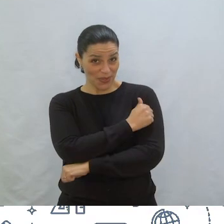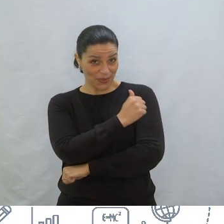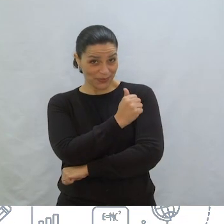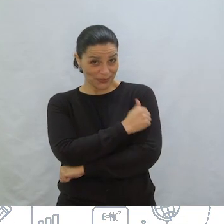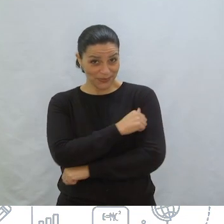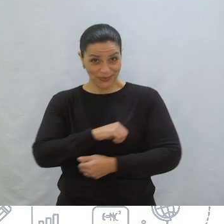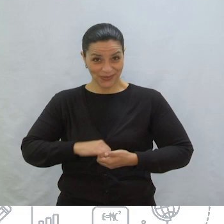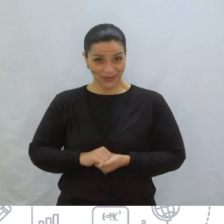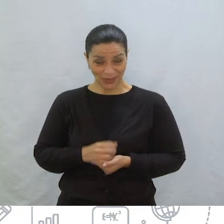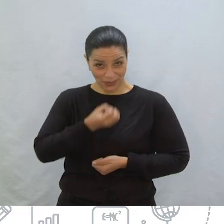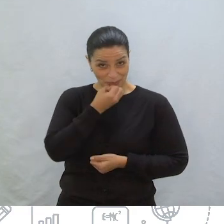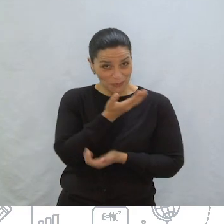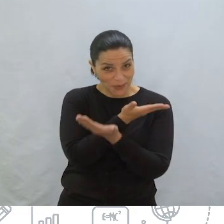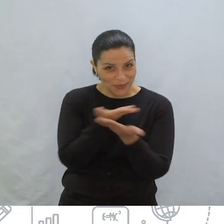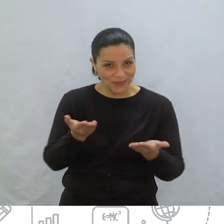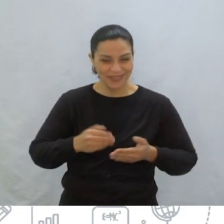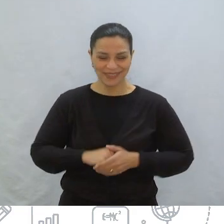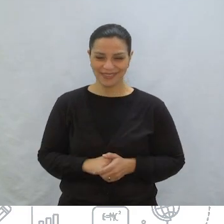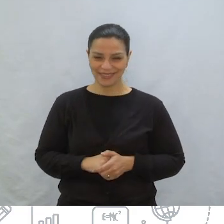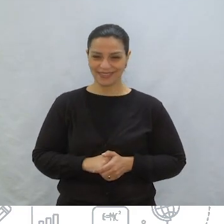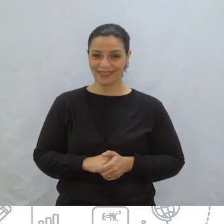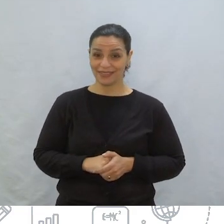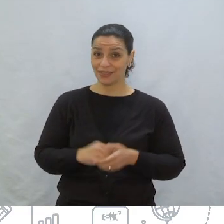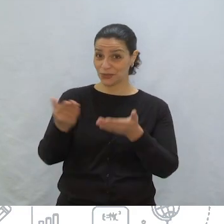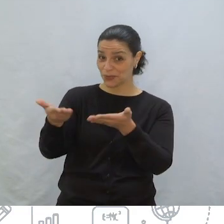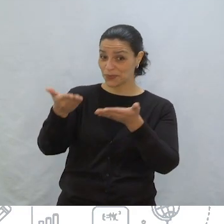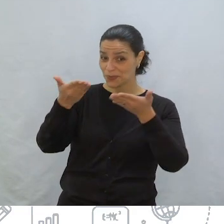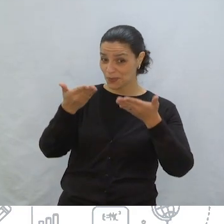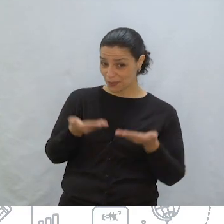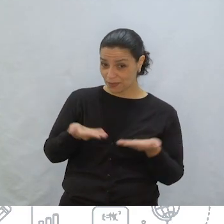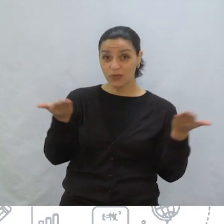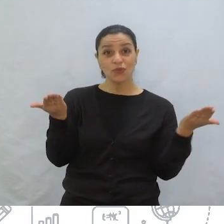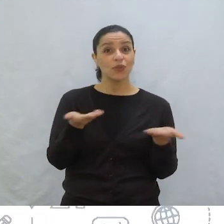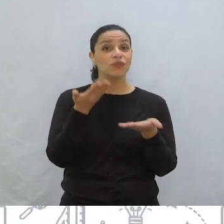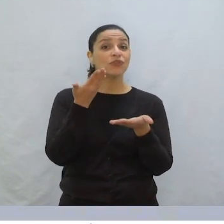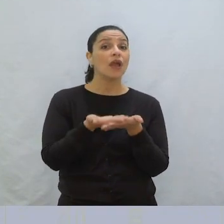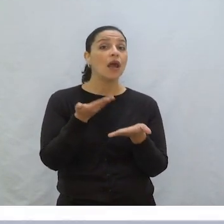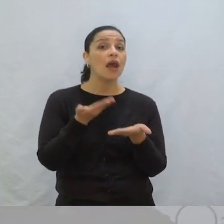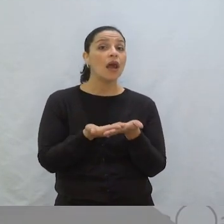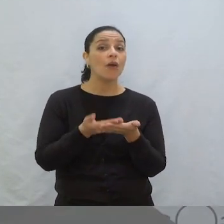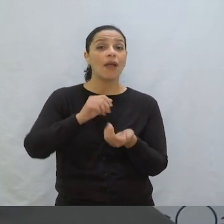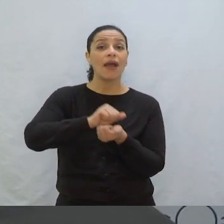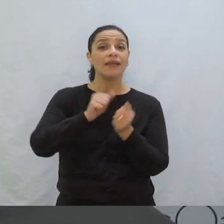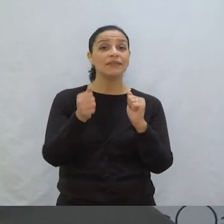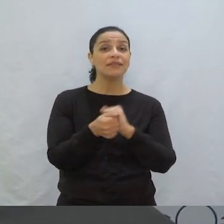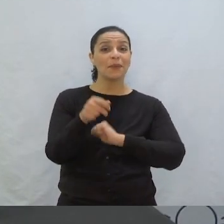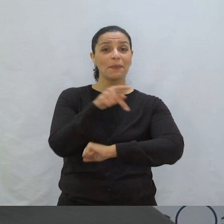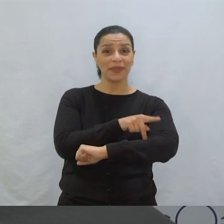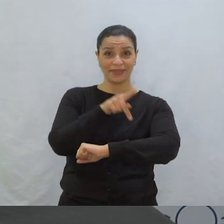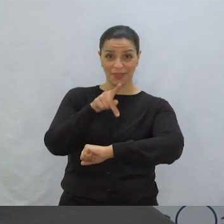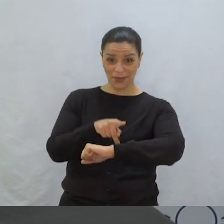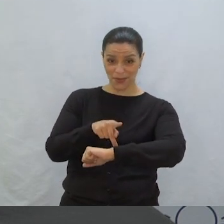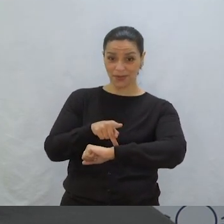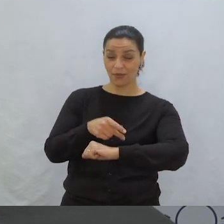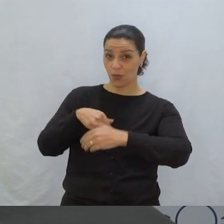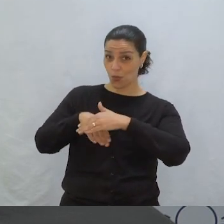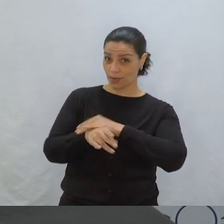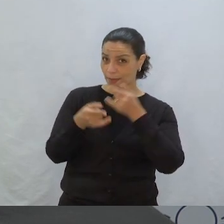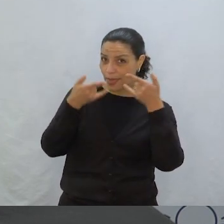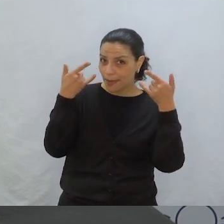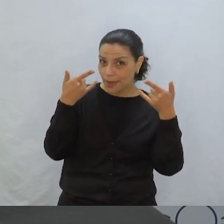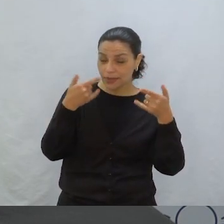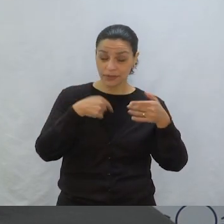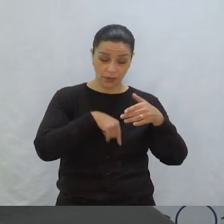Olá, estudantes! Tudo bem com vocês? Sejam bem-vindos para mais uma aula de adequação pedagógica. Guardando